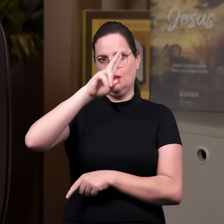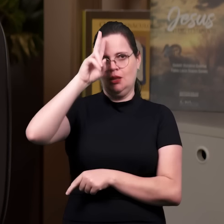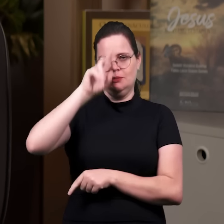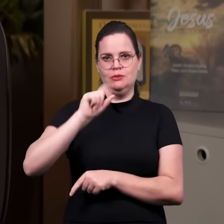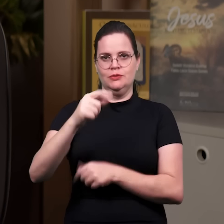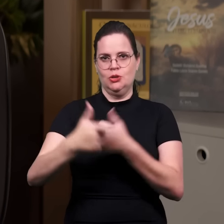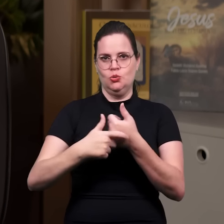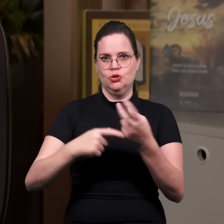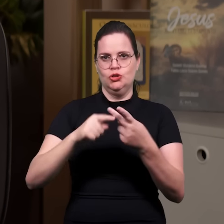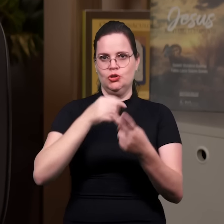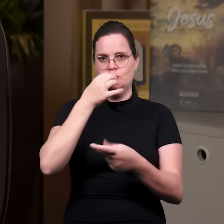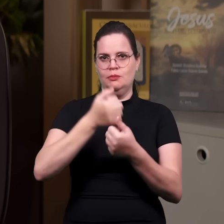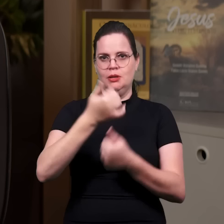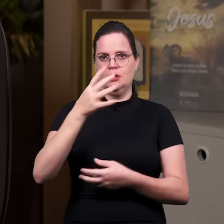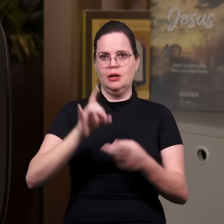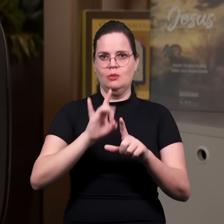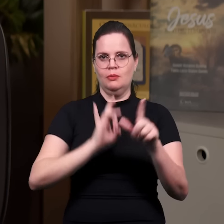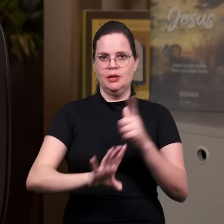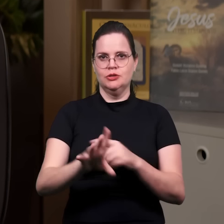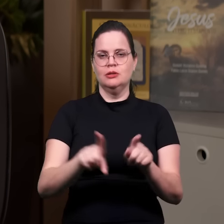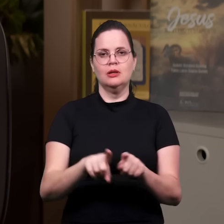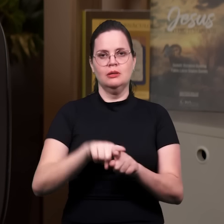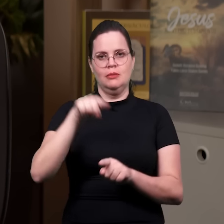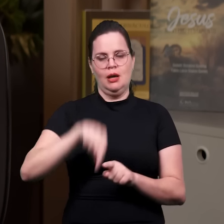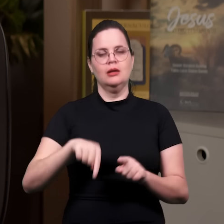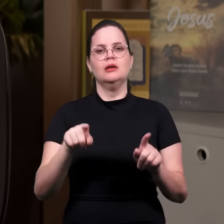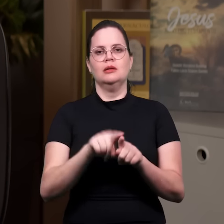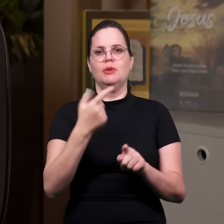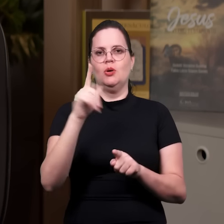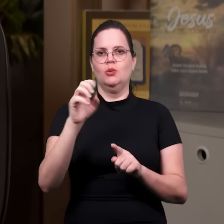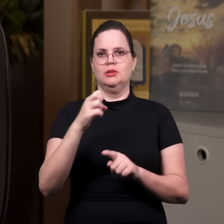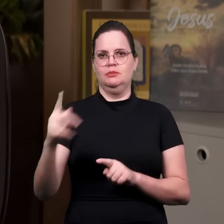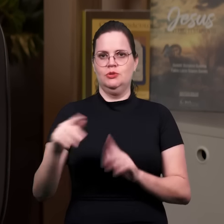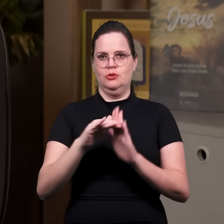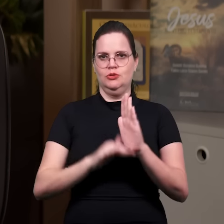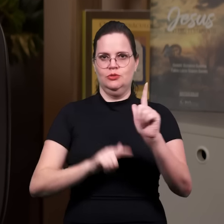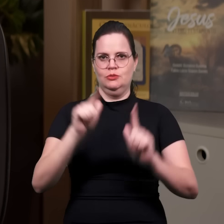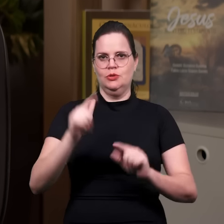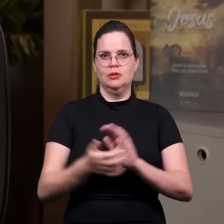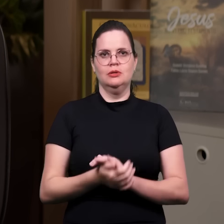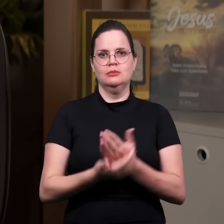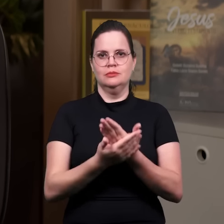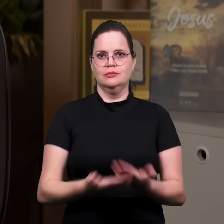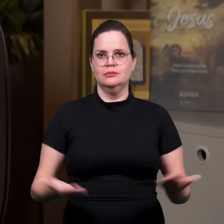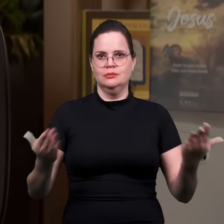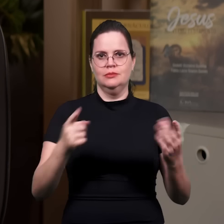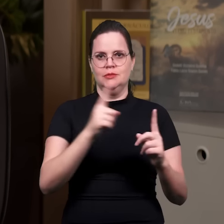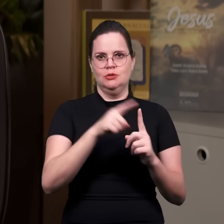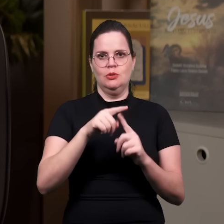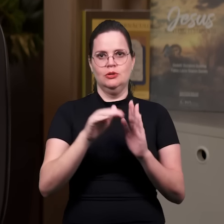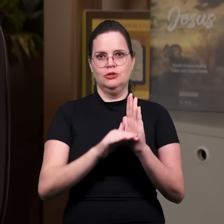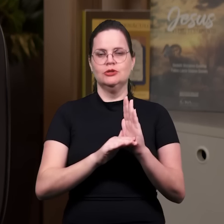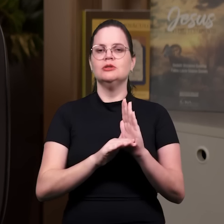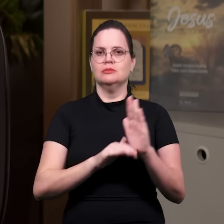você curtir, compartilhar, comentar este e demais episódios do programa Tipologias Bíblicas, do programa Tipologia Bíblica e de